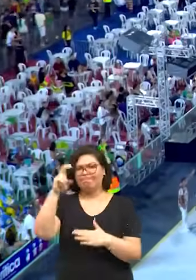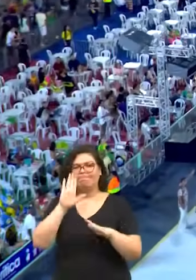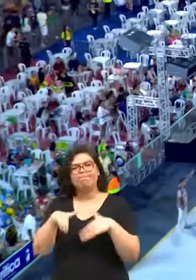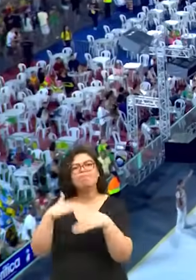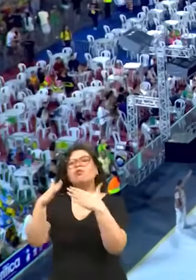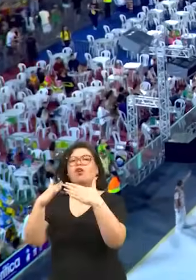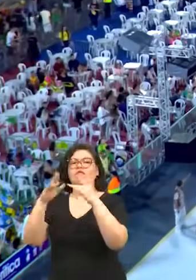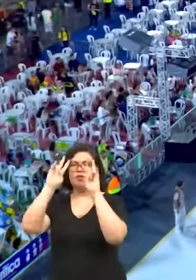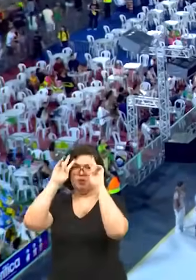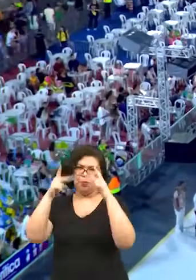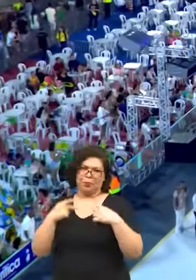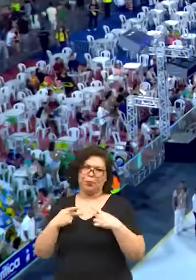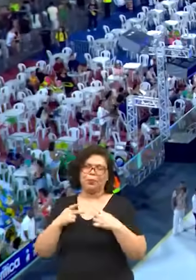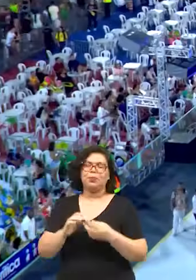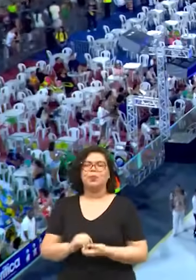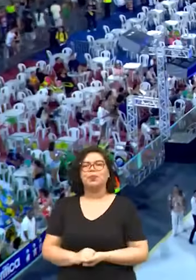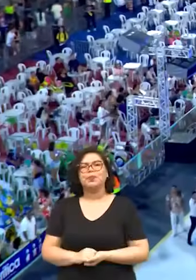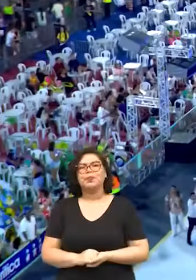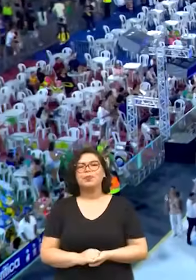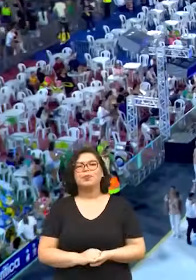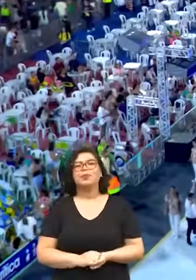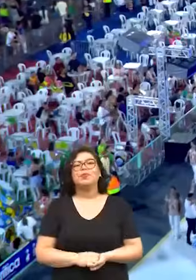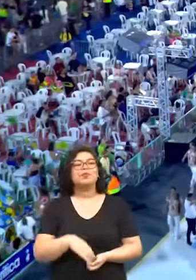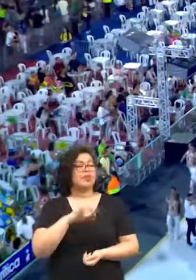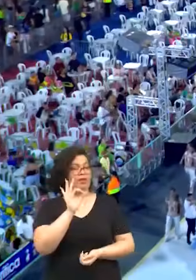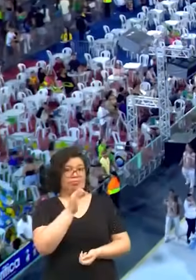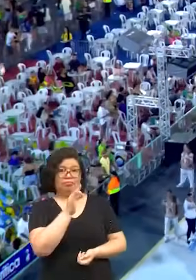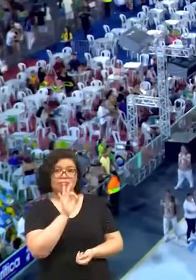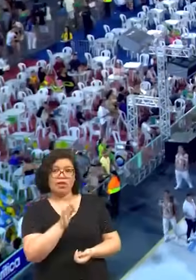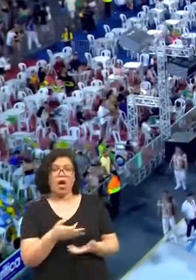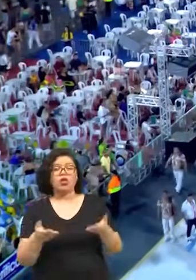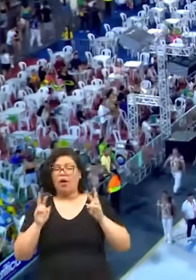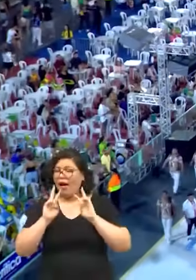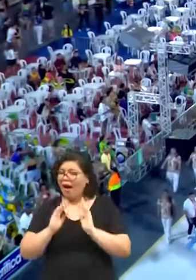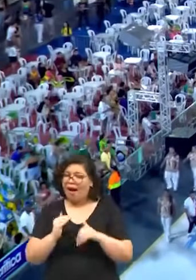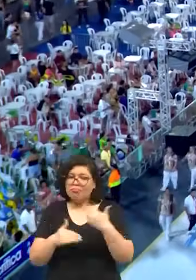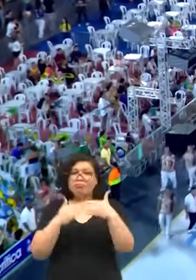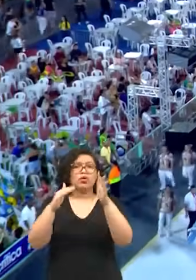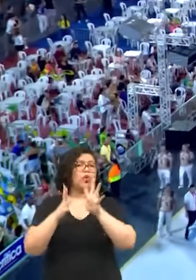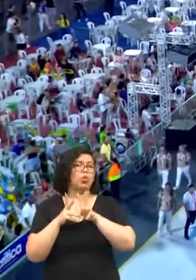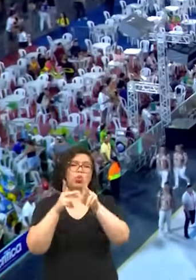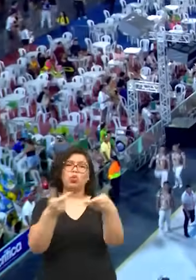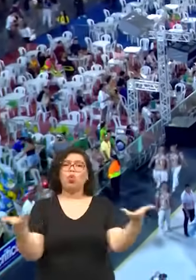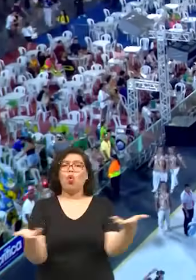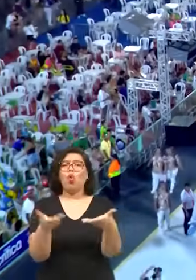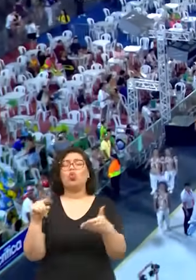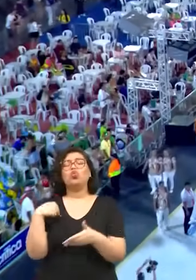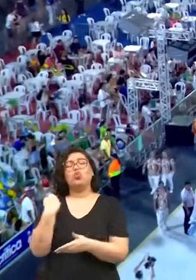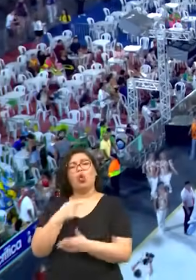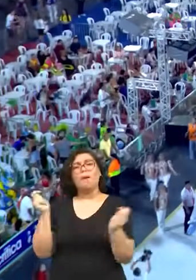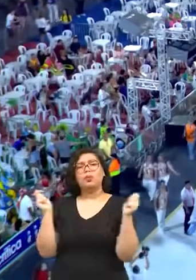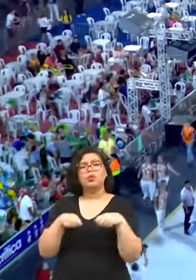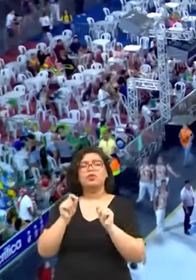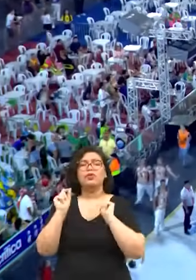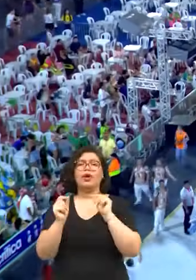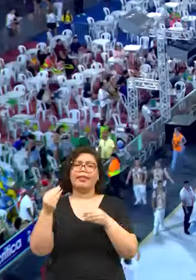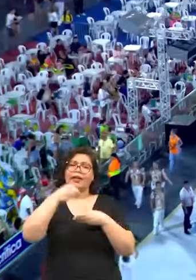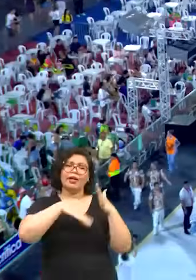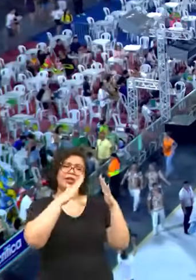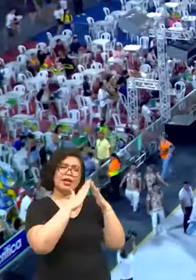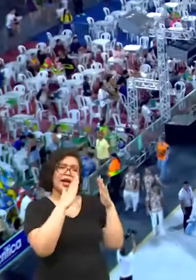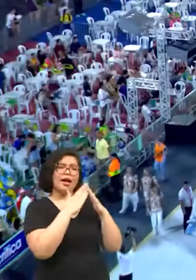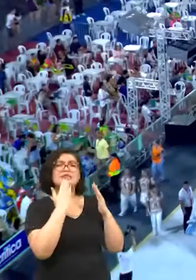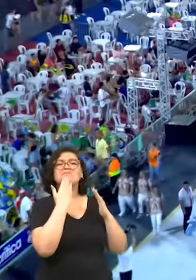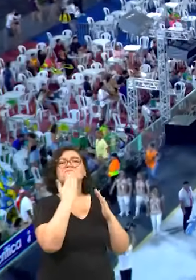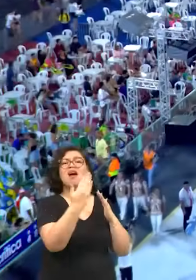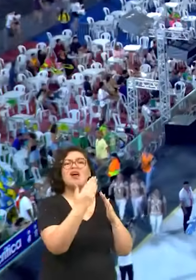do homem. Exatamente. Avançando em tudo, né? Hoje a gente consegue estar dentro de casa, a gente consegue pedir para a luz ser